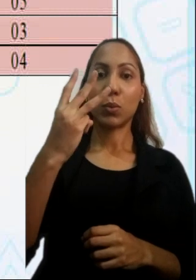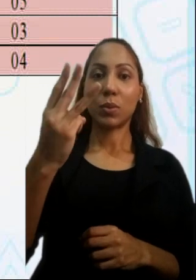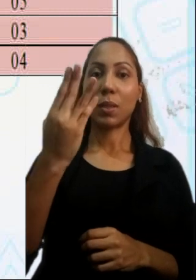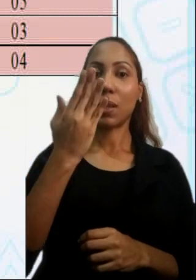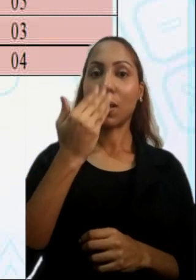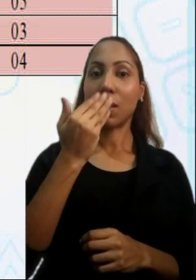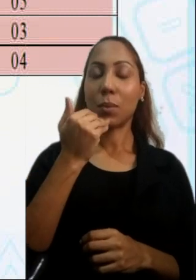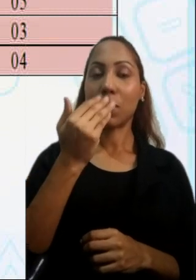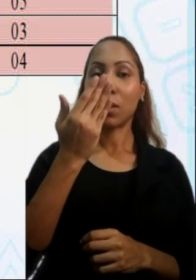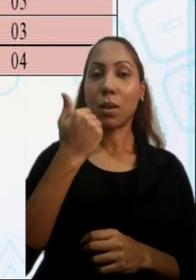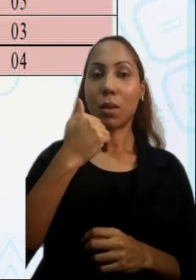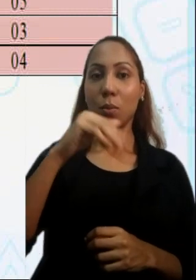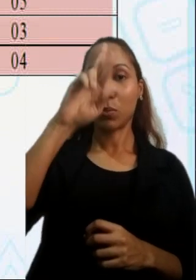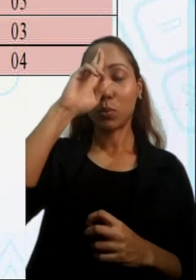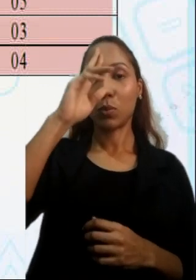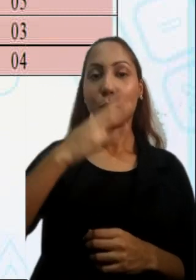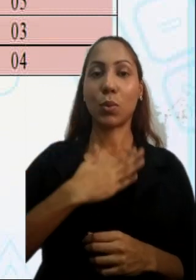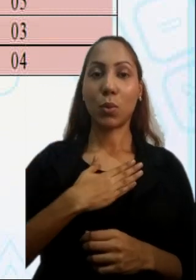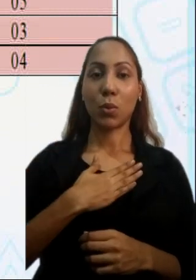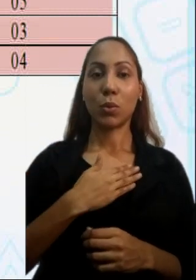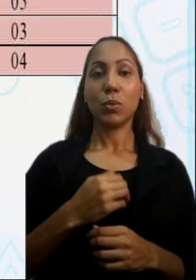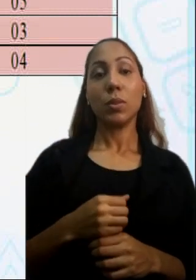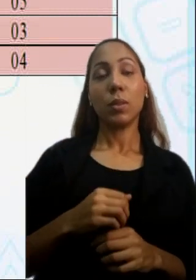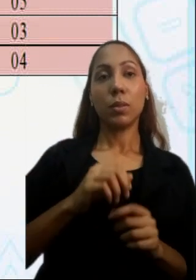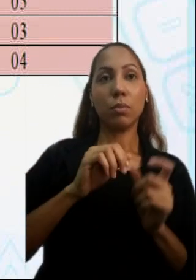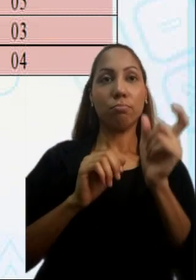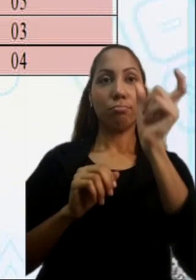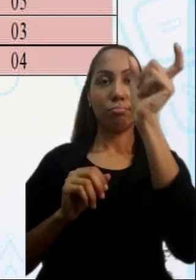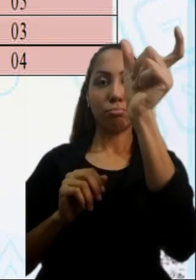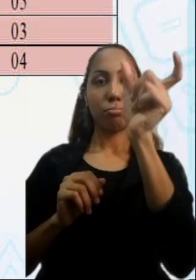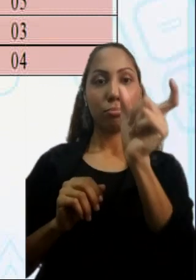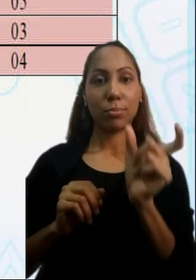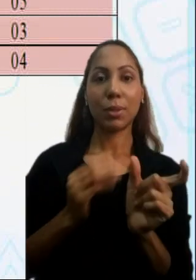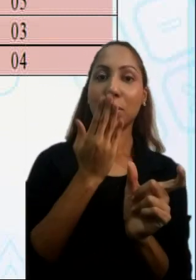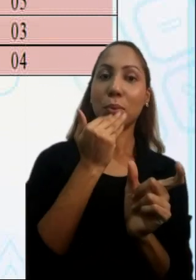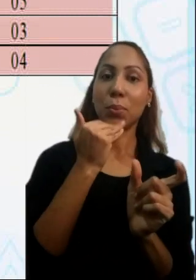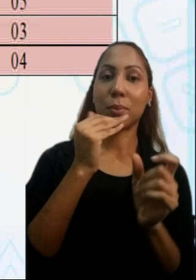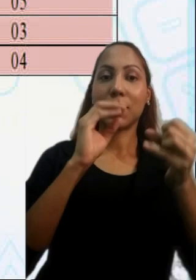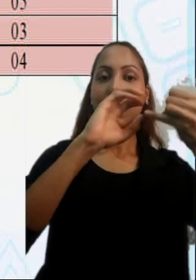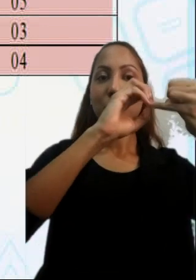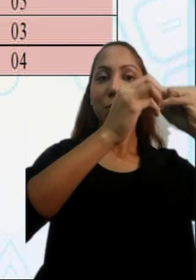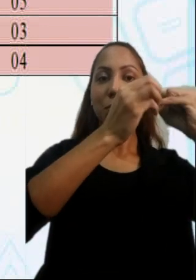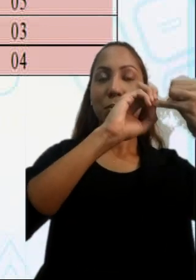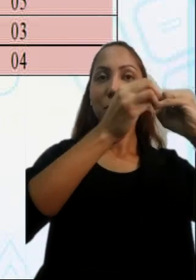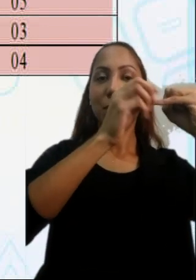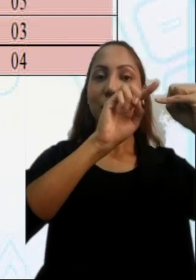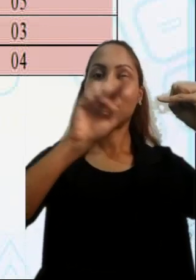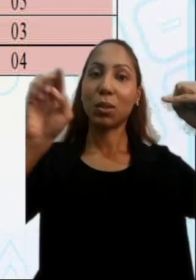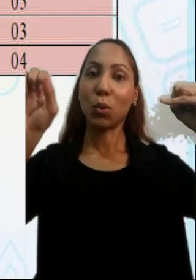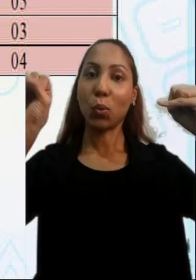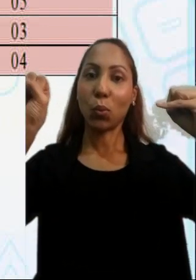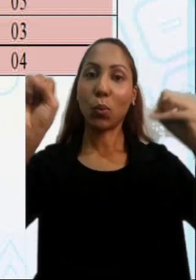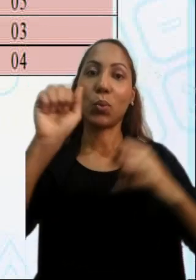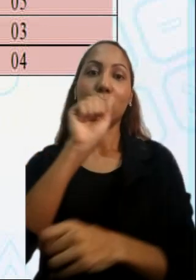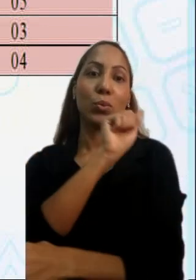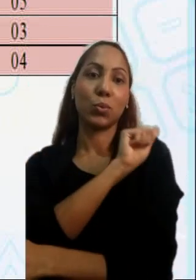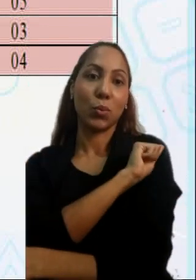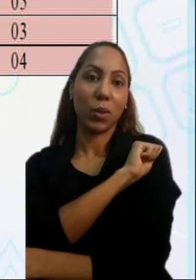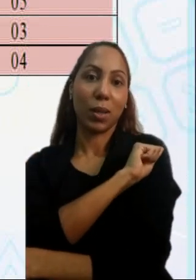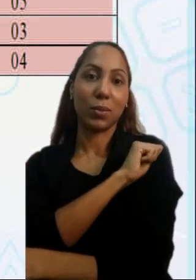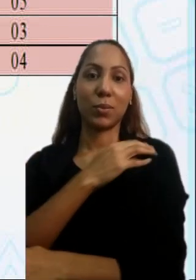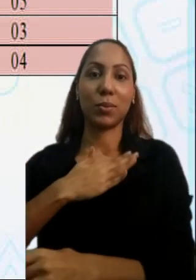os alimentos e na outra a quantidade de estudantes. Então, temos o feijão, foi escolhido por outros estudantes, 8